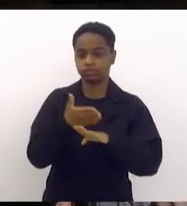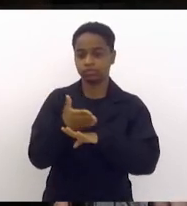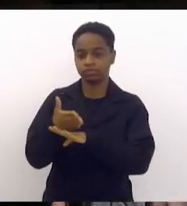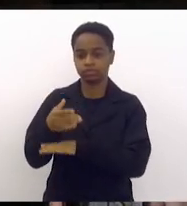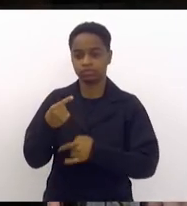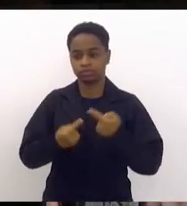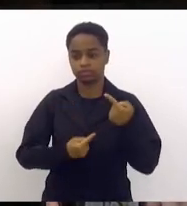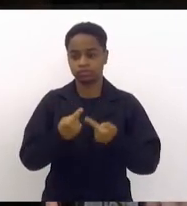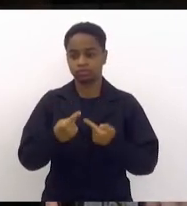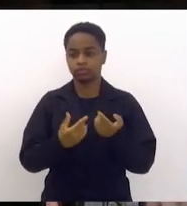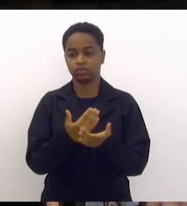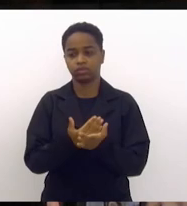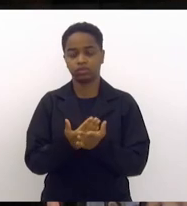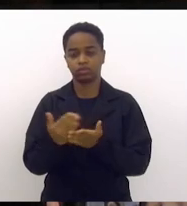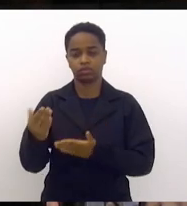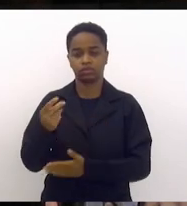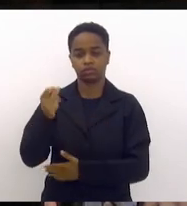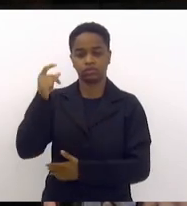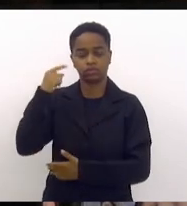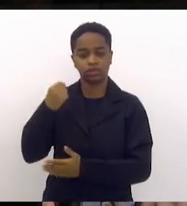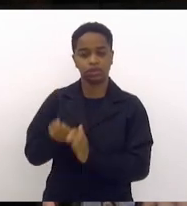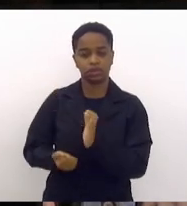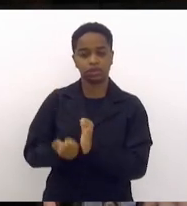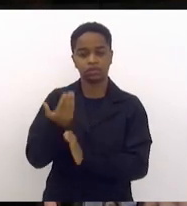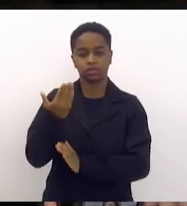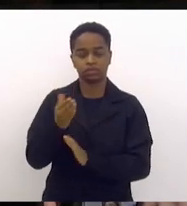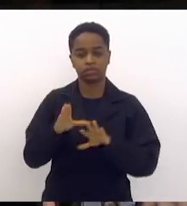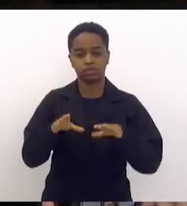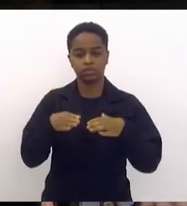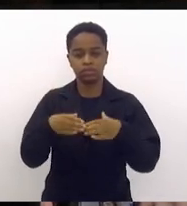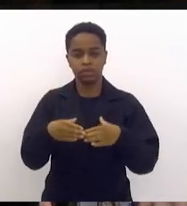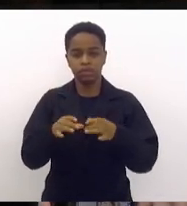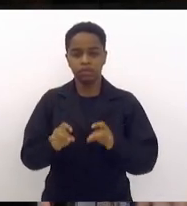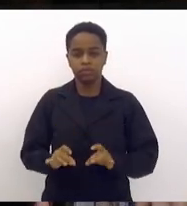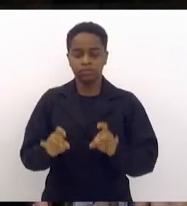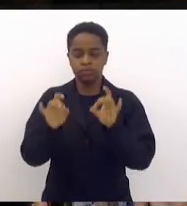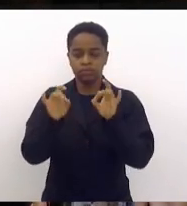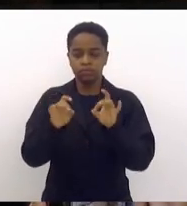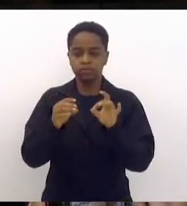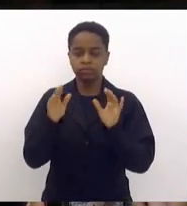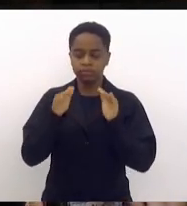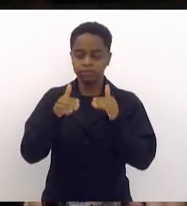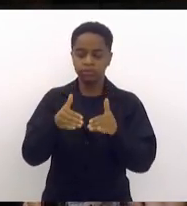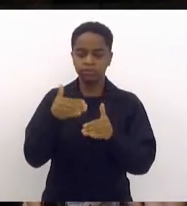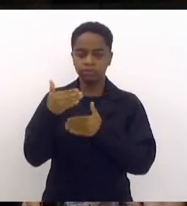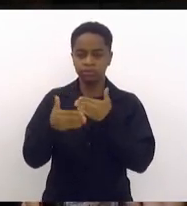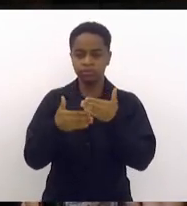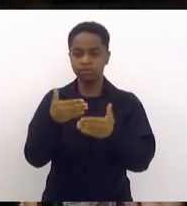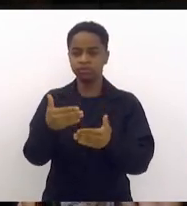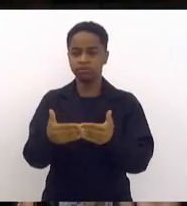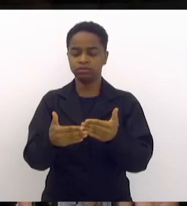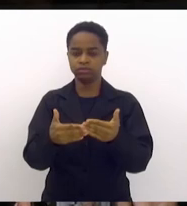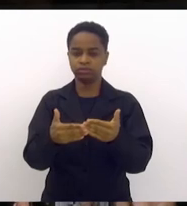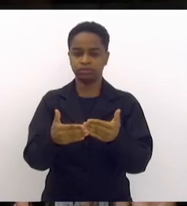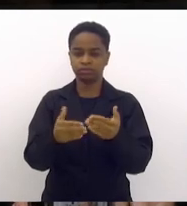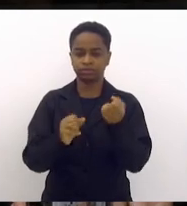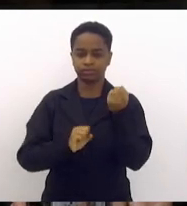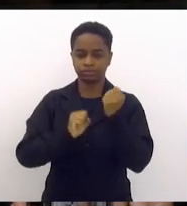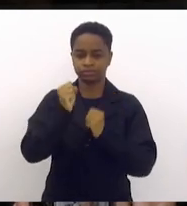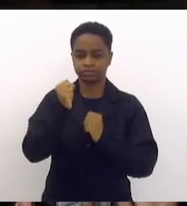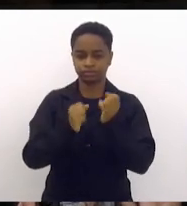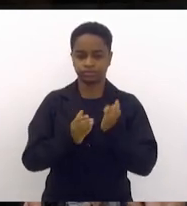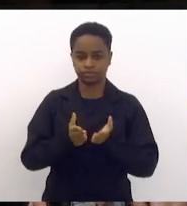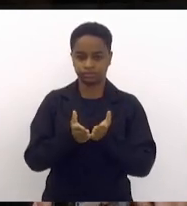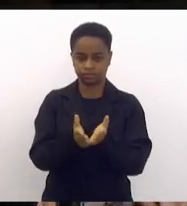debates desde o princípio da instalação da comissão especial pelo desenvolvimento da indústria naval